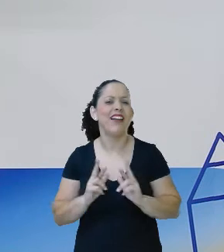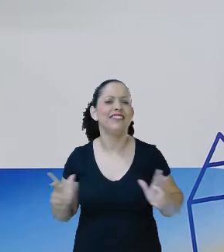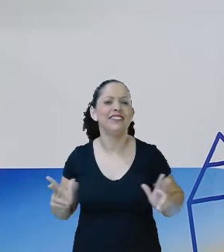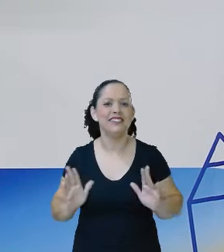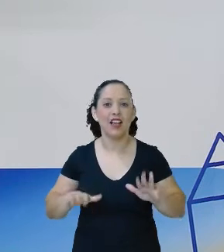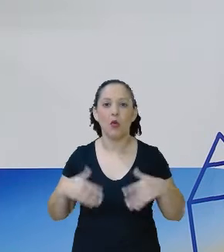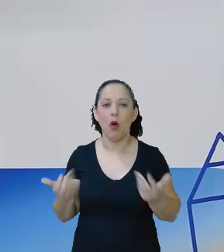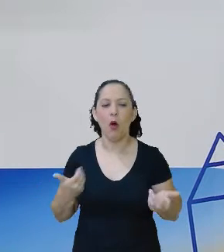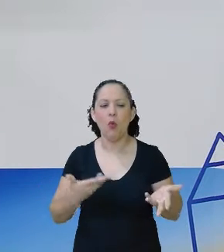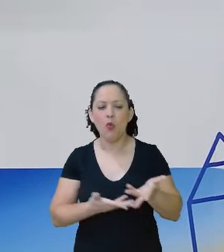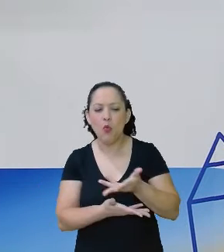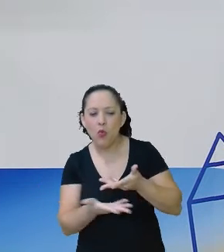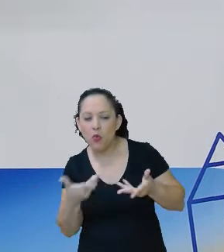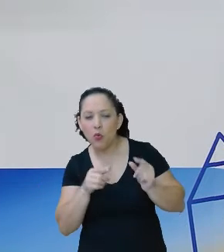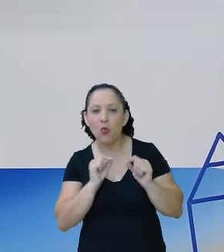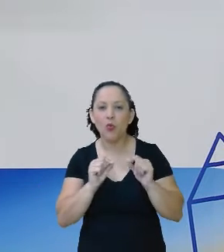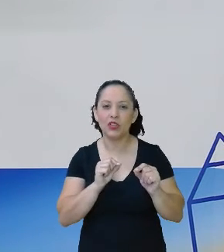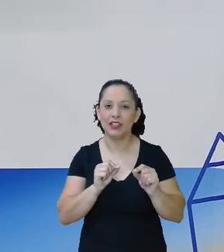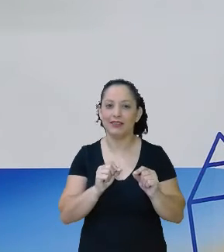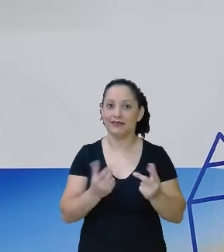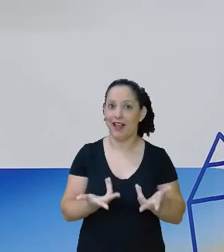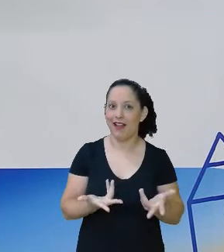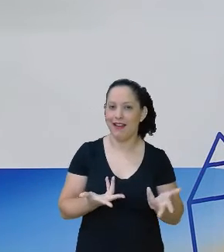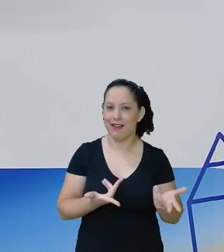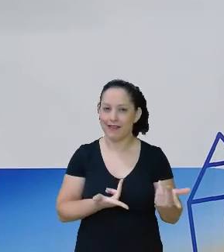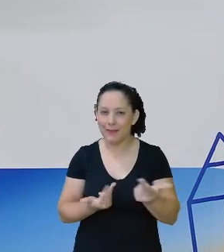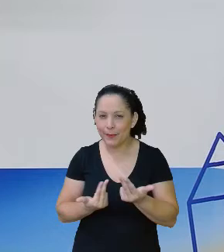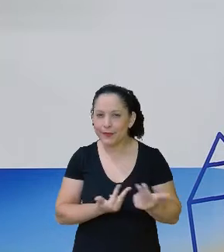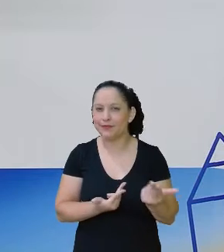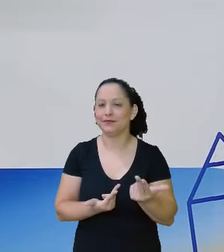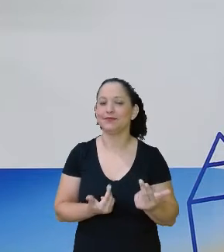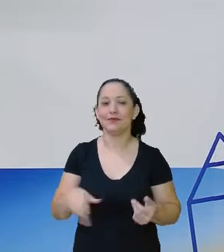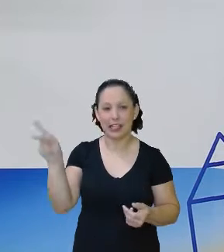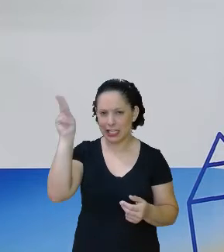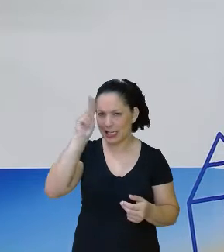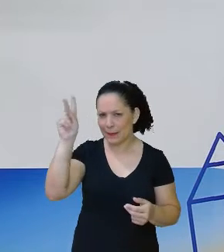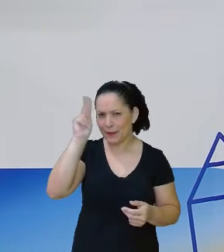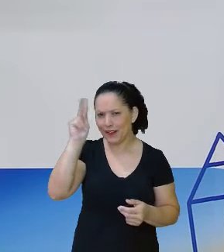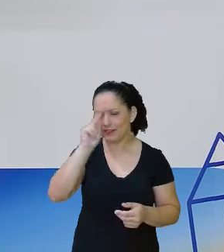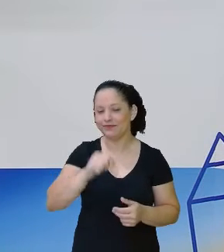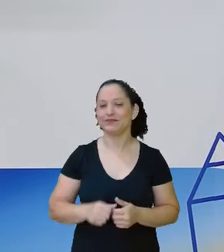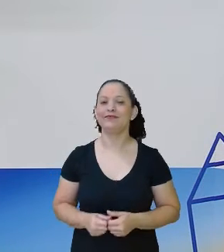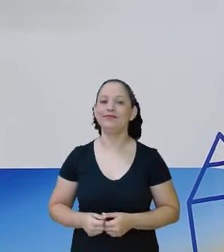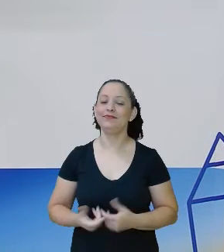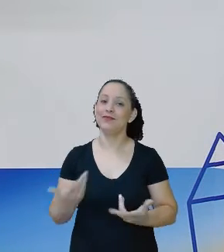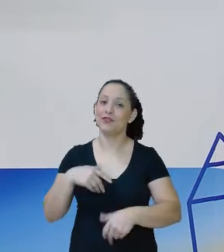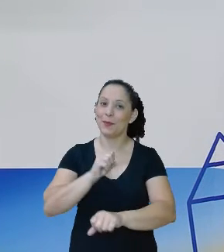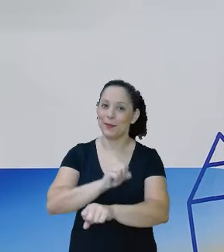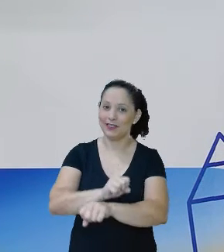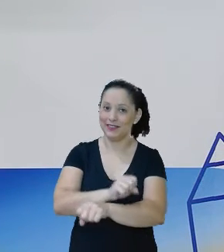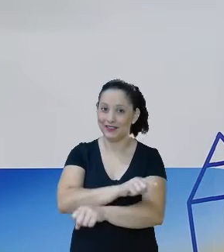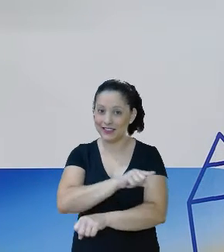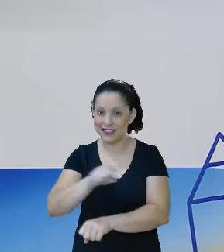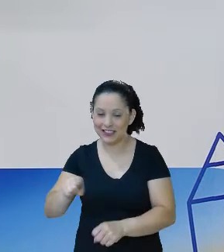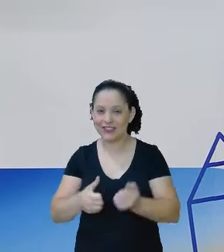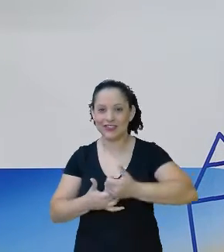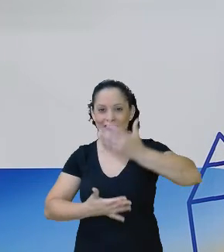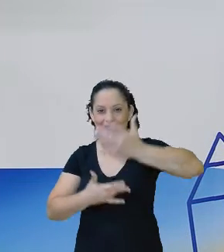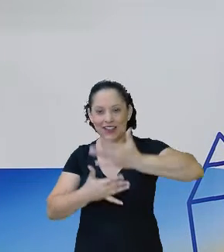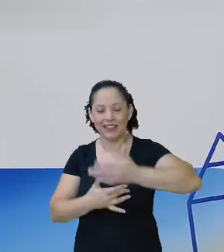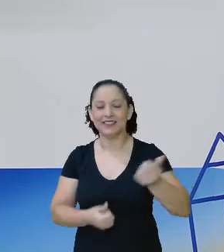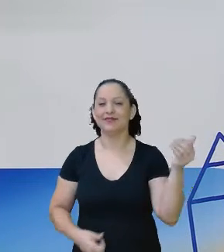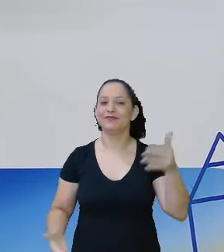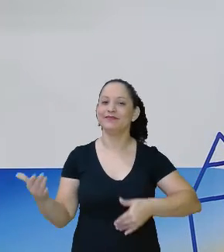quais as similaridades. Tá lembrado do assunto? Então, ótimo. Conto com a participação de vocês. E